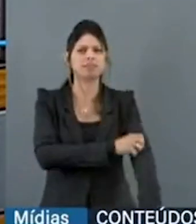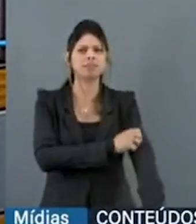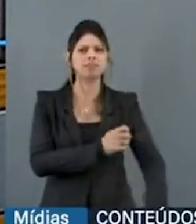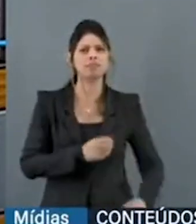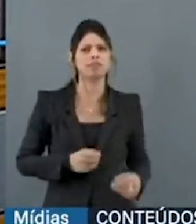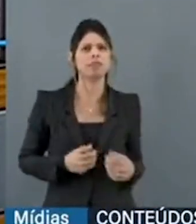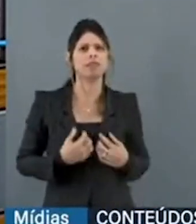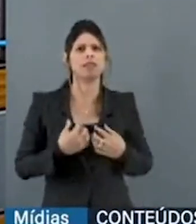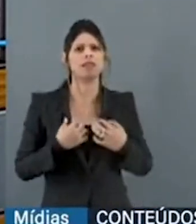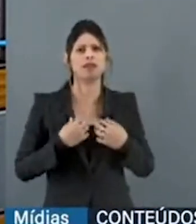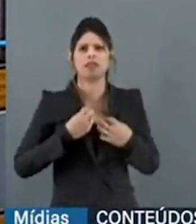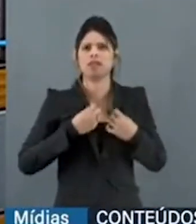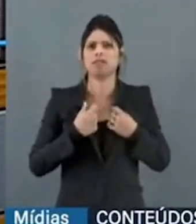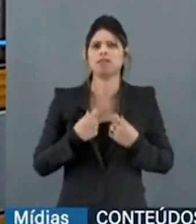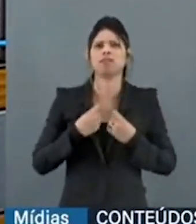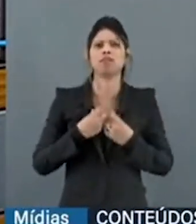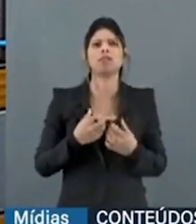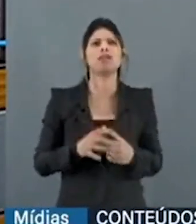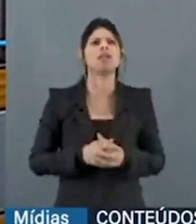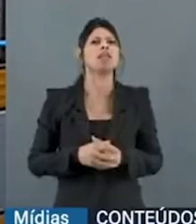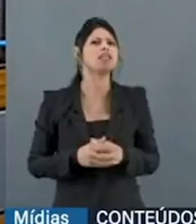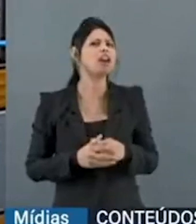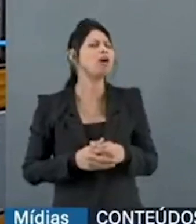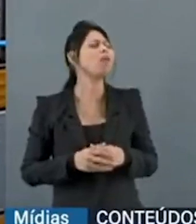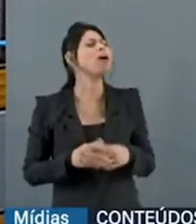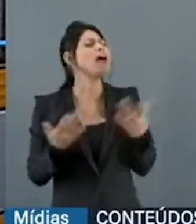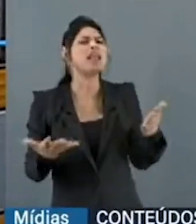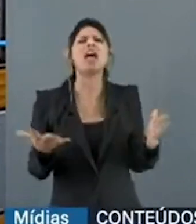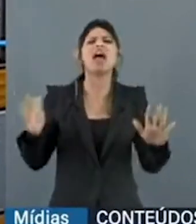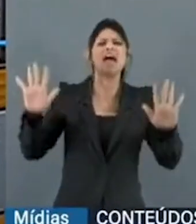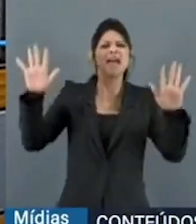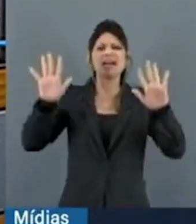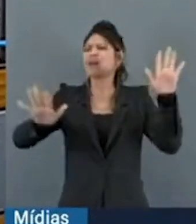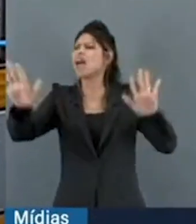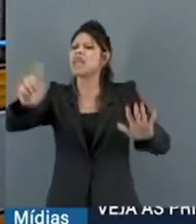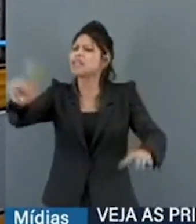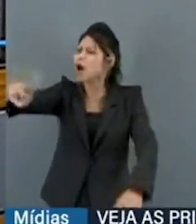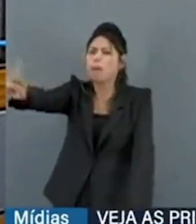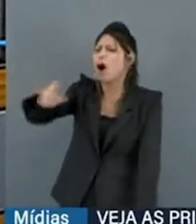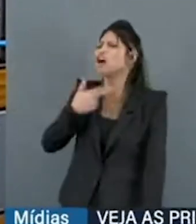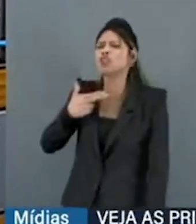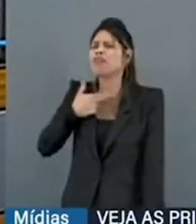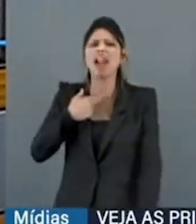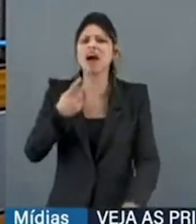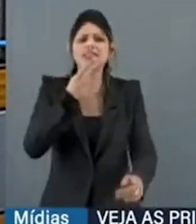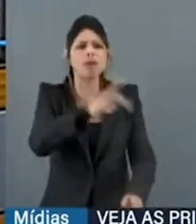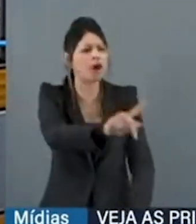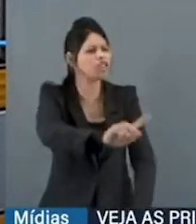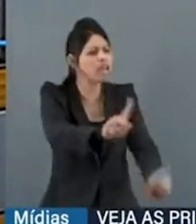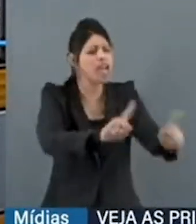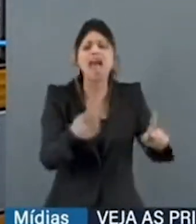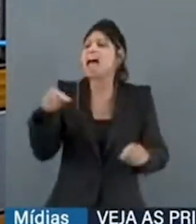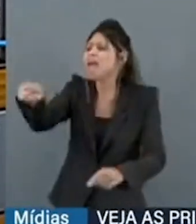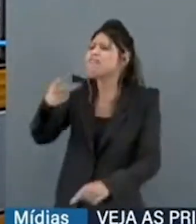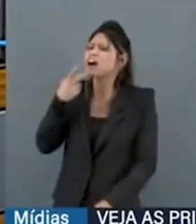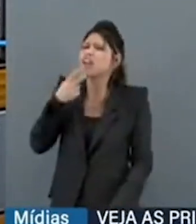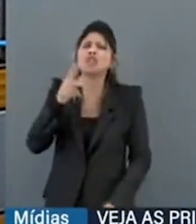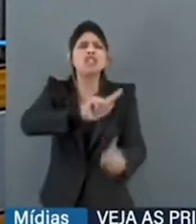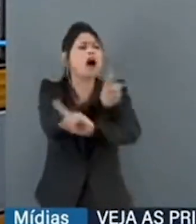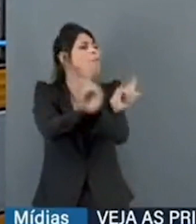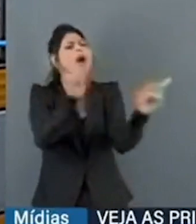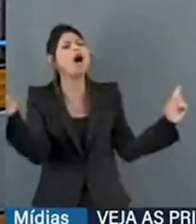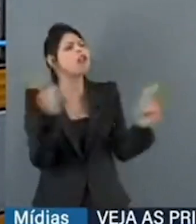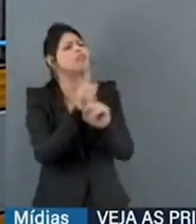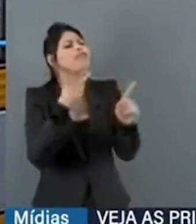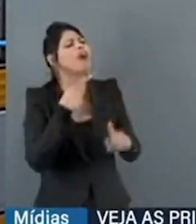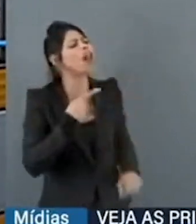ordem para ninguém, nem quero que me interrompa. Ele estava falando. O senhor todo... é um aloprado. Ele está falando para todo outro... mundo. O senhor está dizendo. O que professor. Era um eu não o estou...